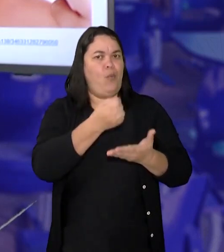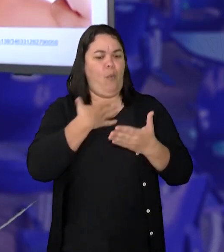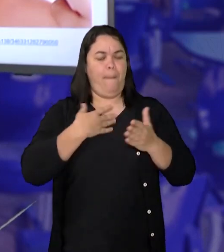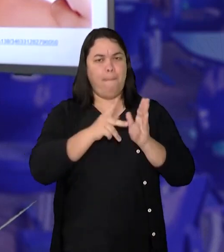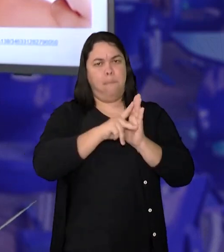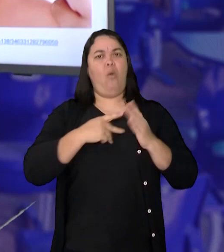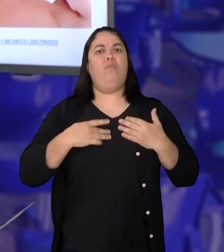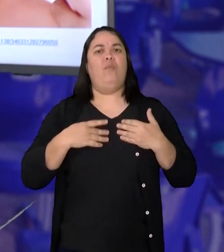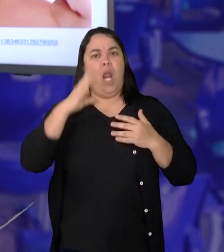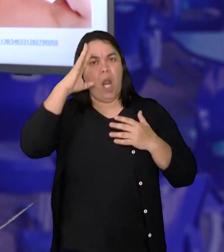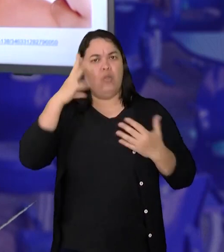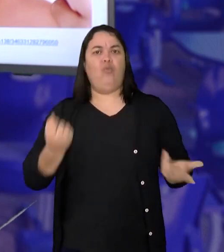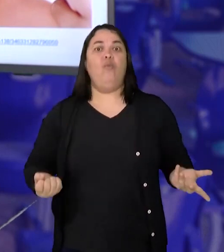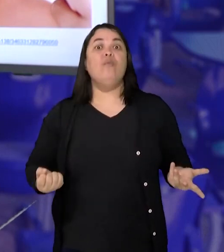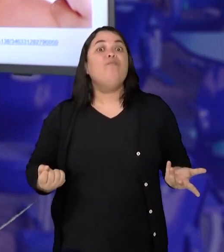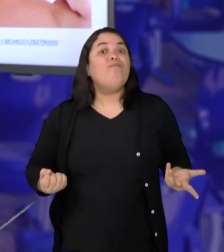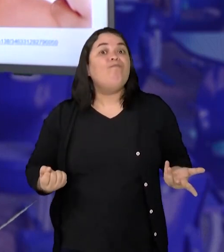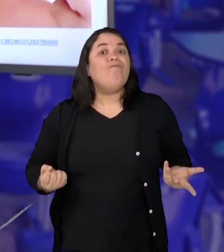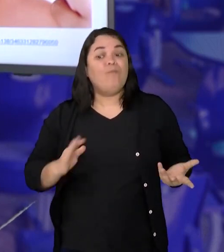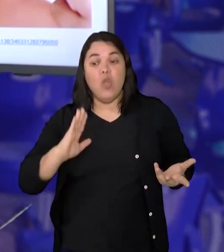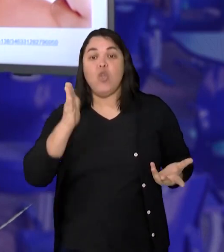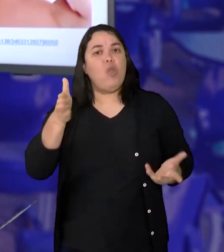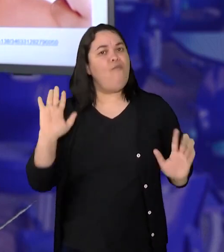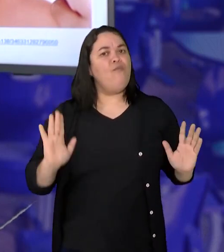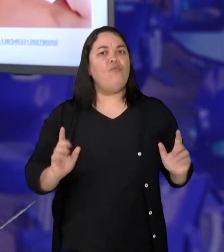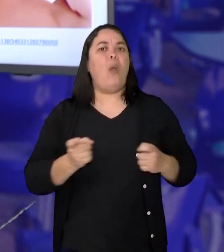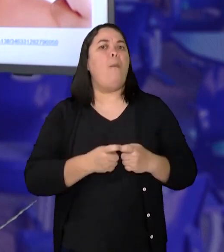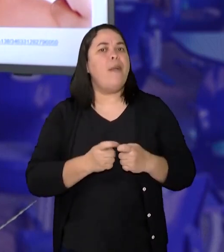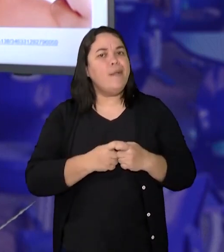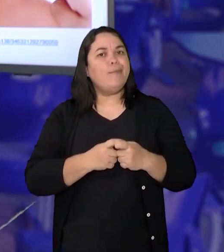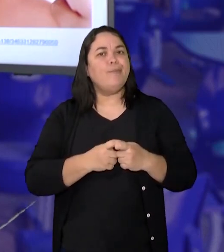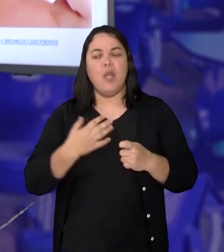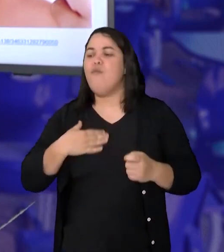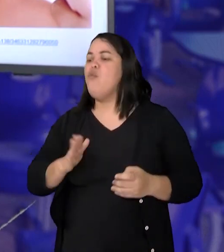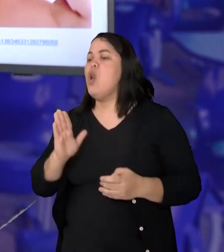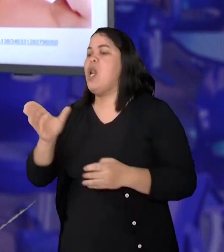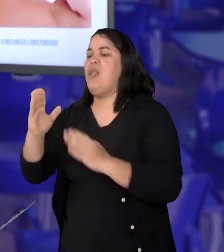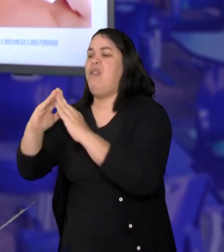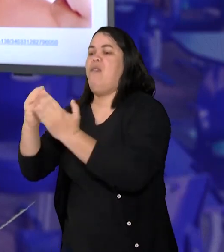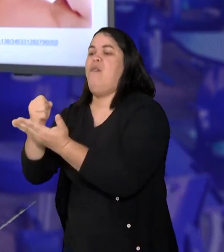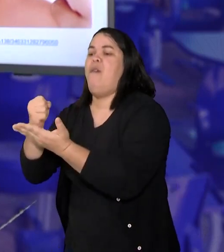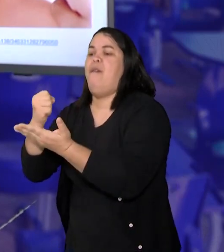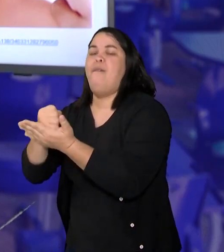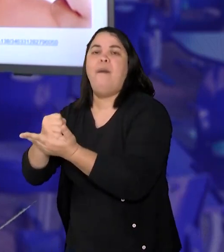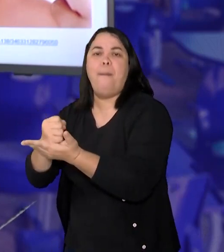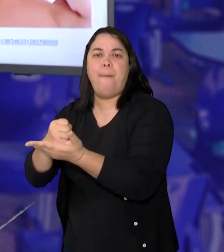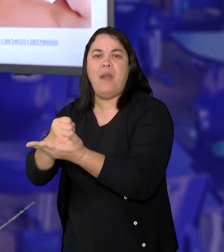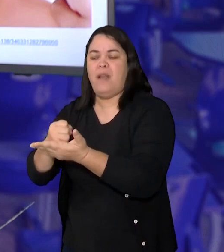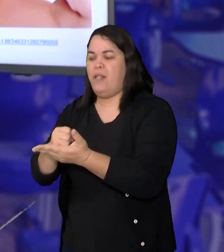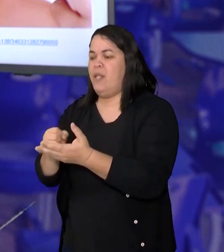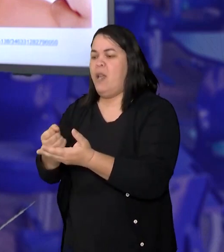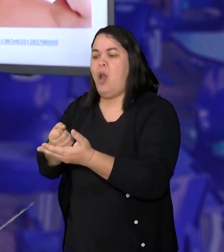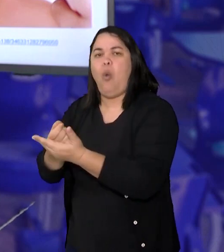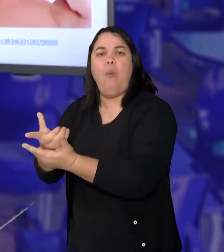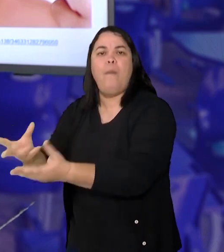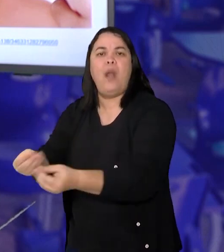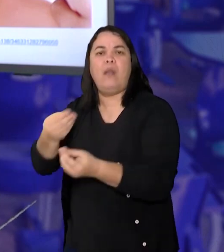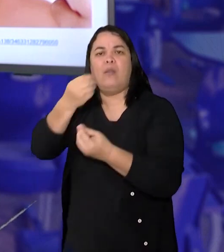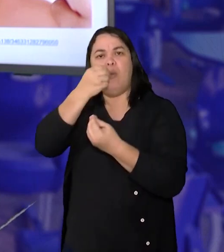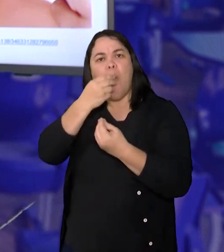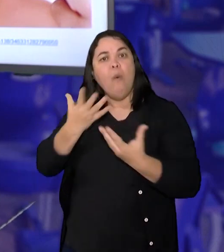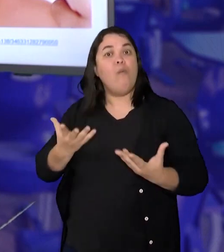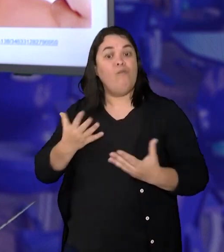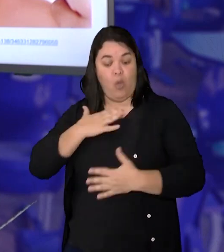pelo médico, eu nem fui atrás de saber o que era que eu tinha, eu só comprei e usei, o que vai acontecer é que meu corpo vai se